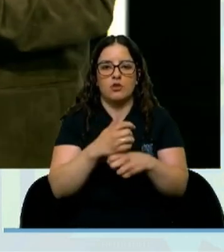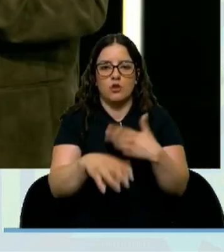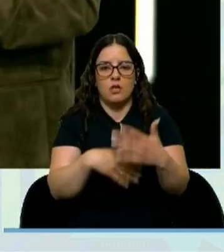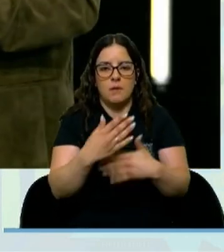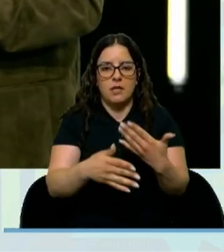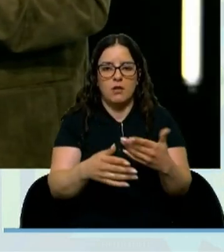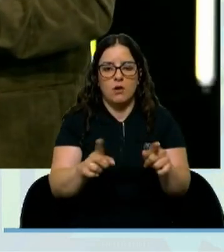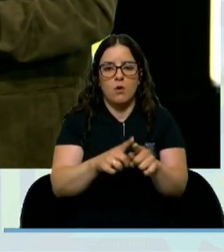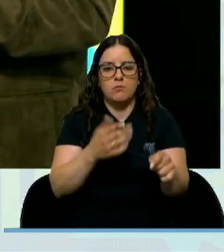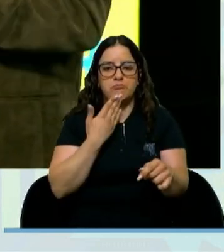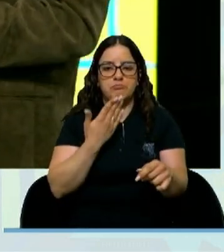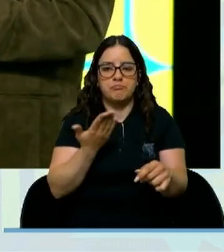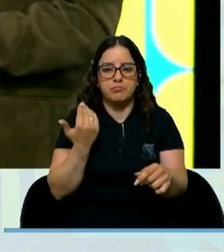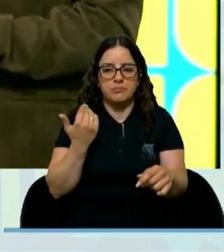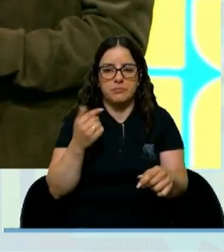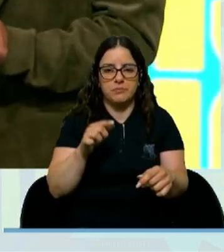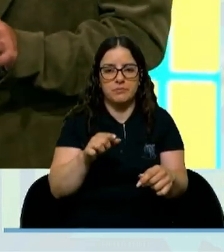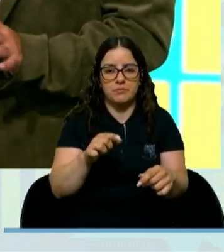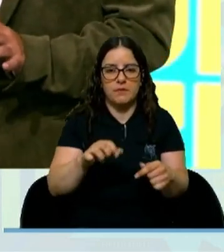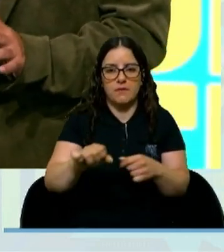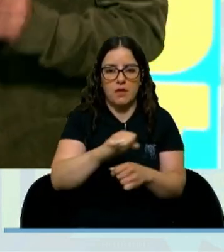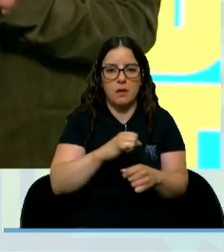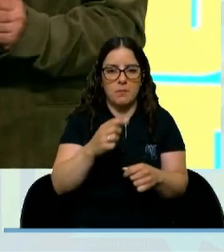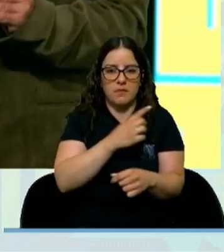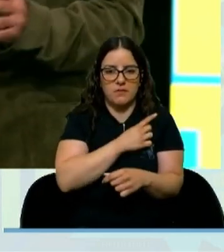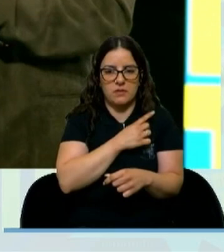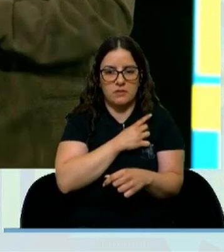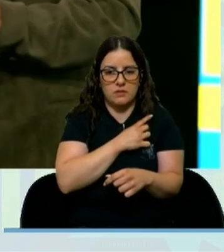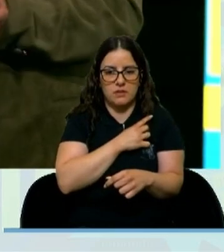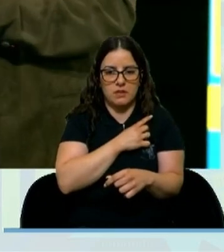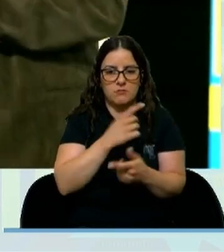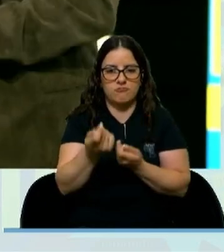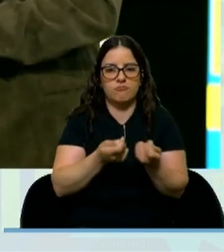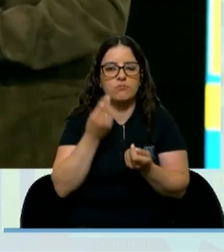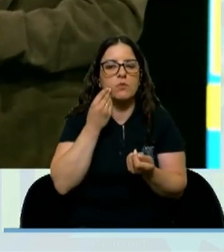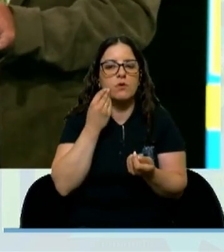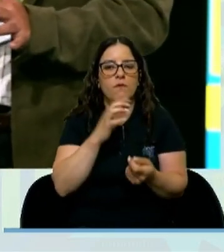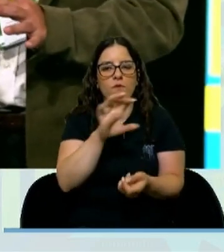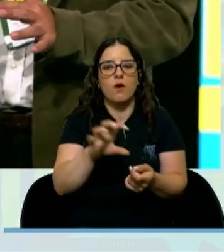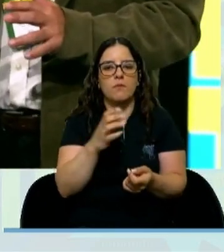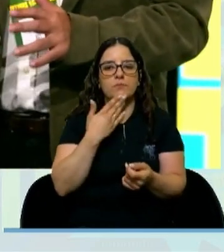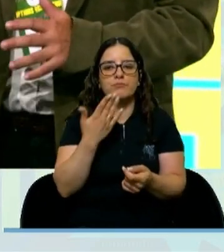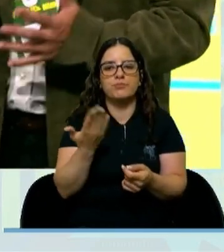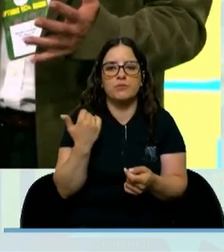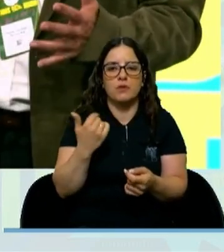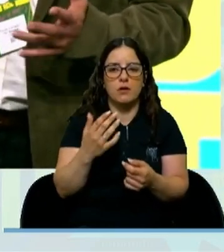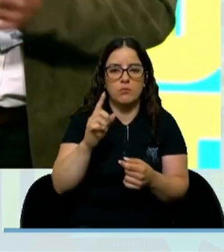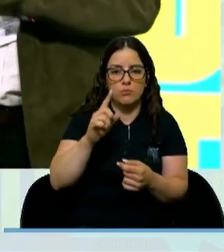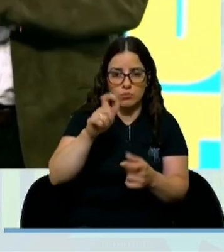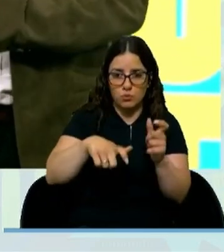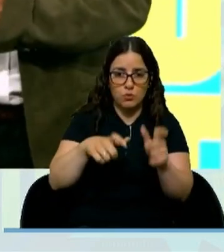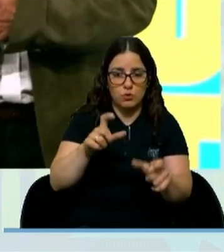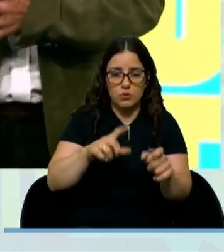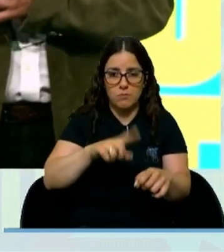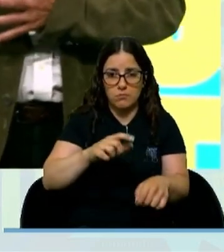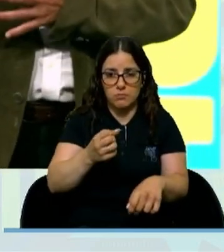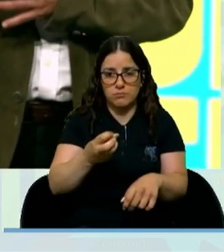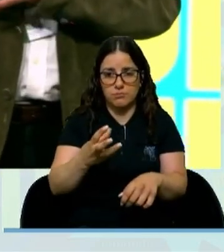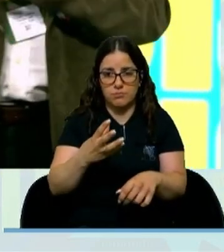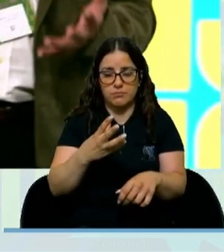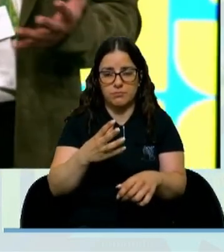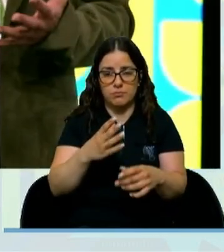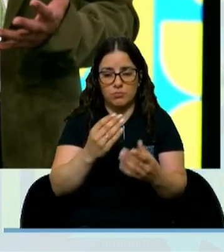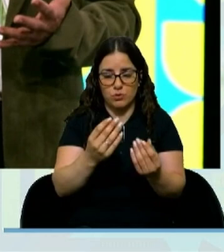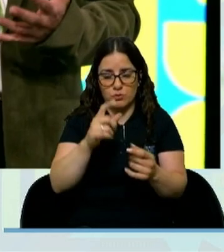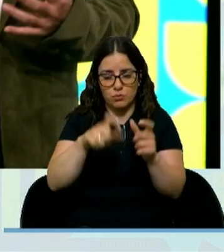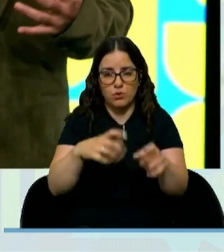anónimo, onde a nossa privacidade é gerida de forma anónima. E há muita gente que gosta disso. É possível na DeFi e é possível nos